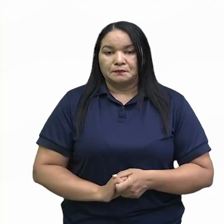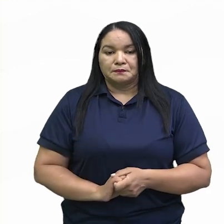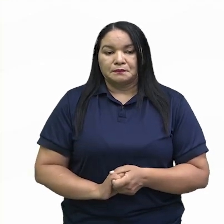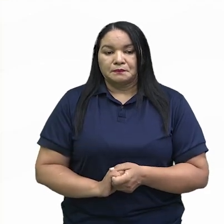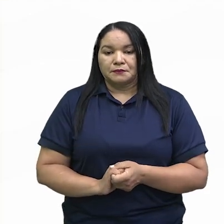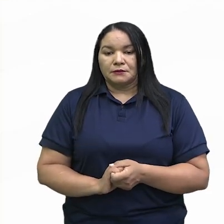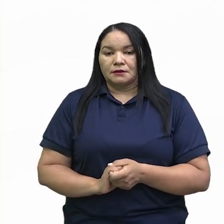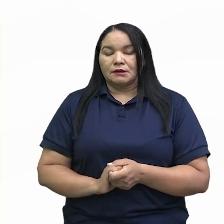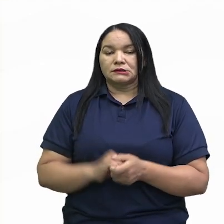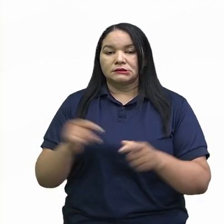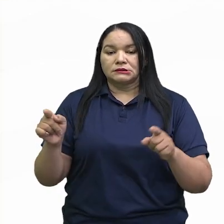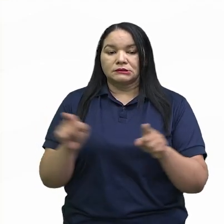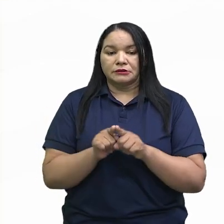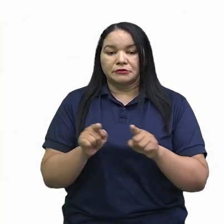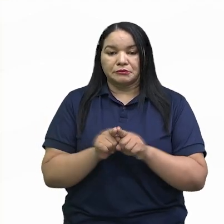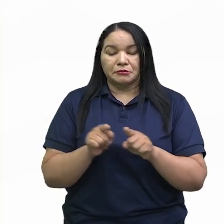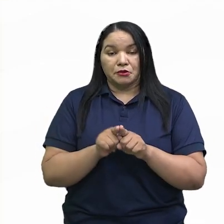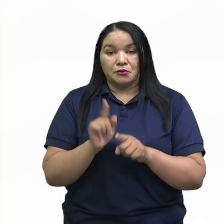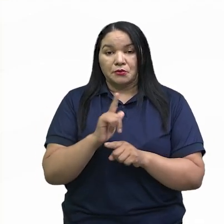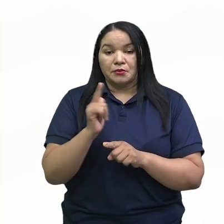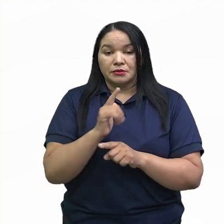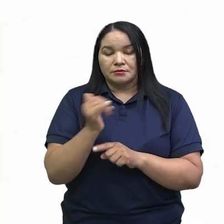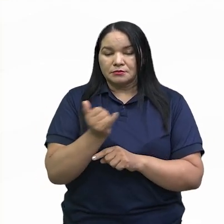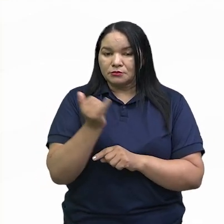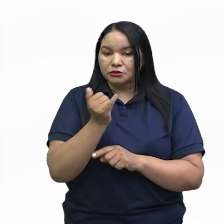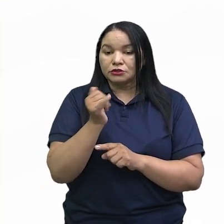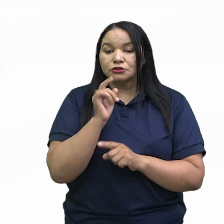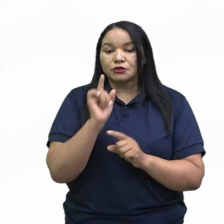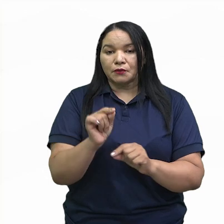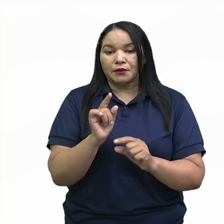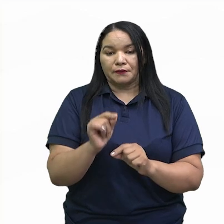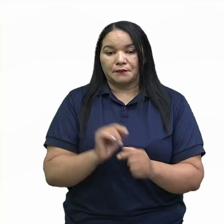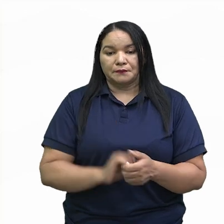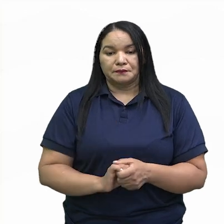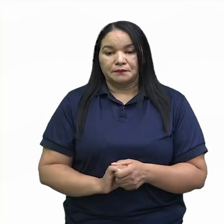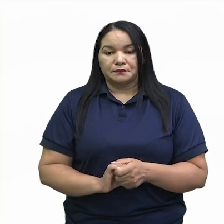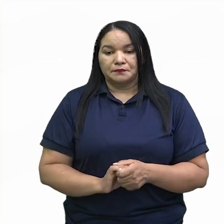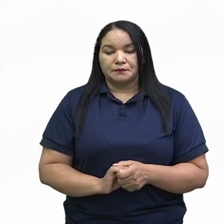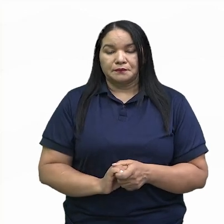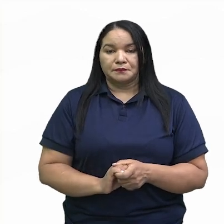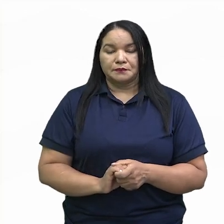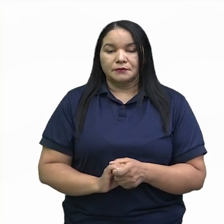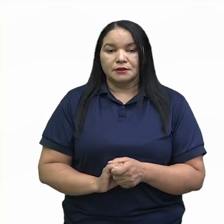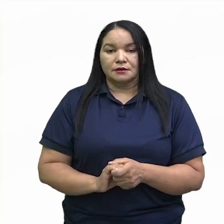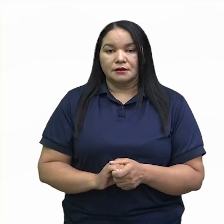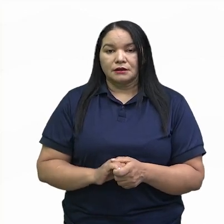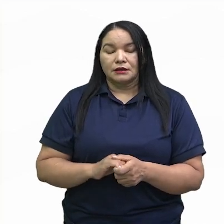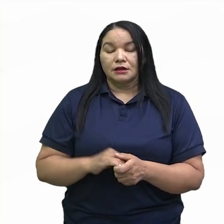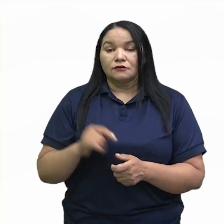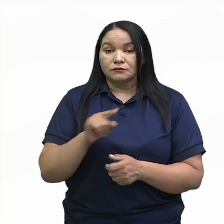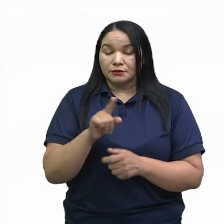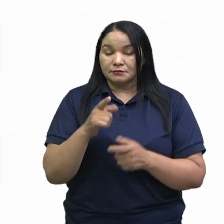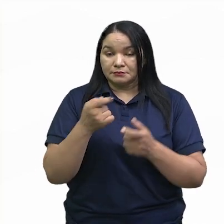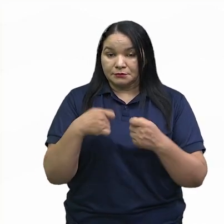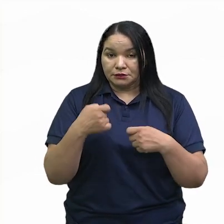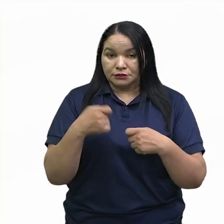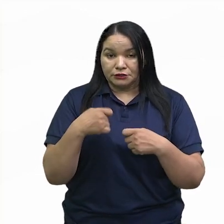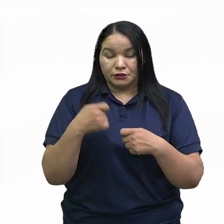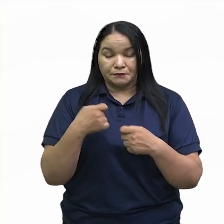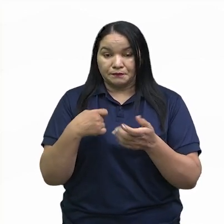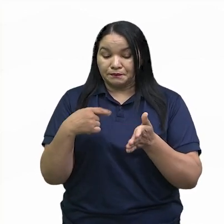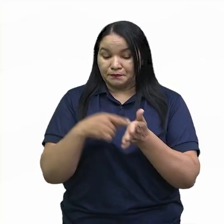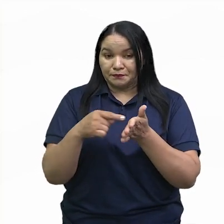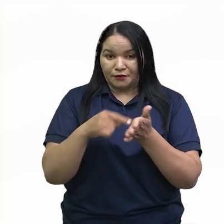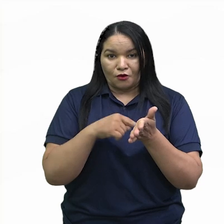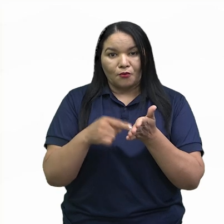Bem, uma coisa importante também que você é importante que você tenha em suas mãos é a